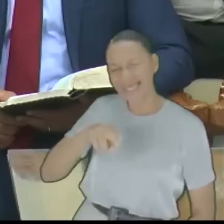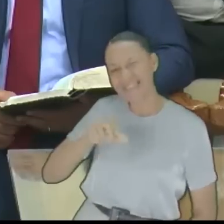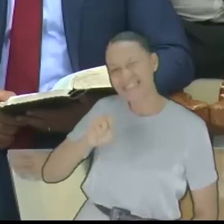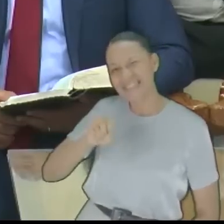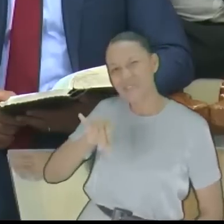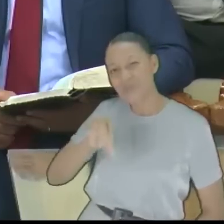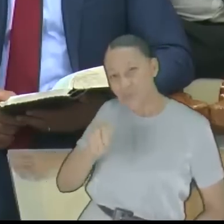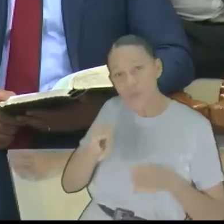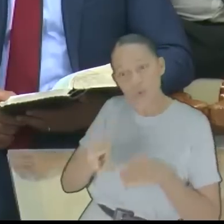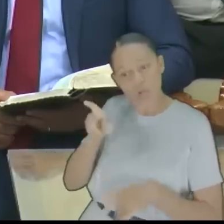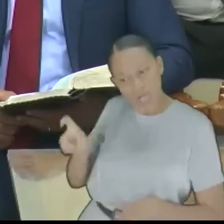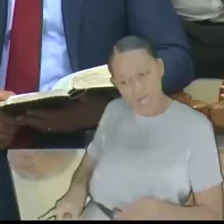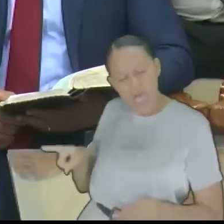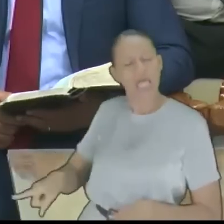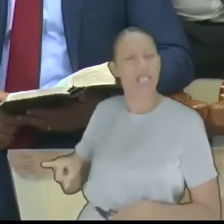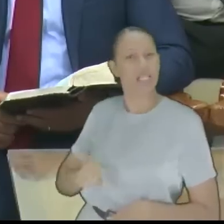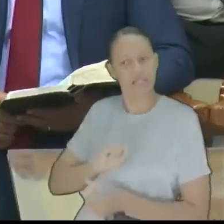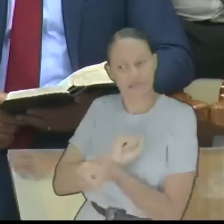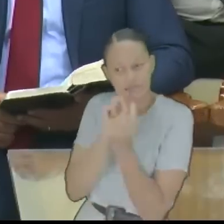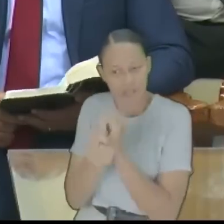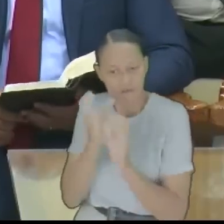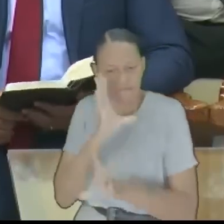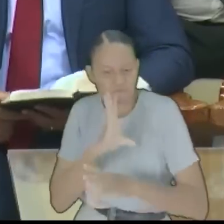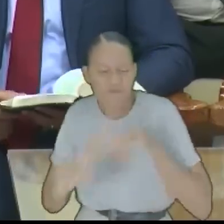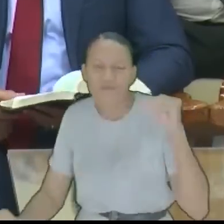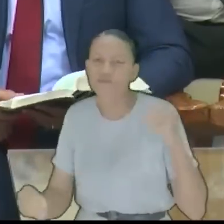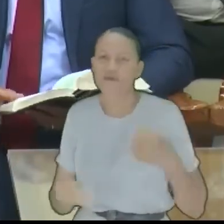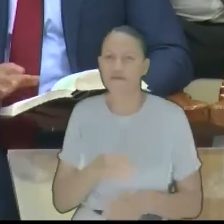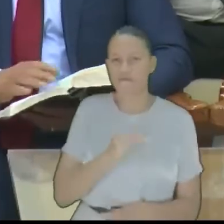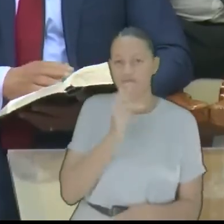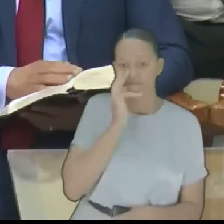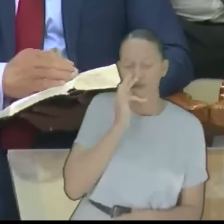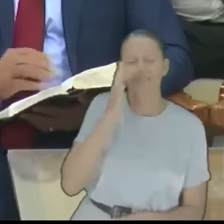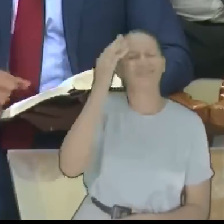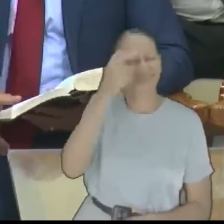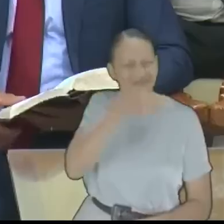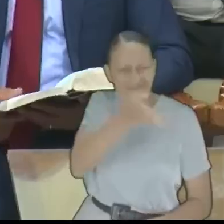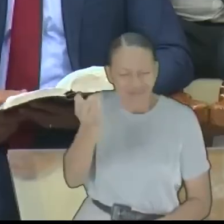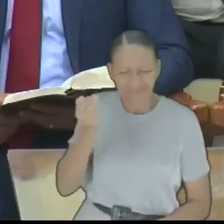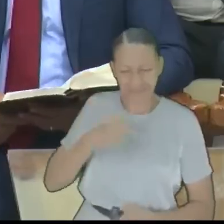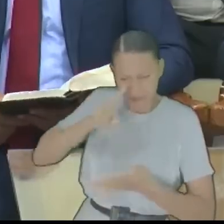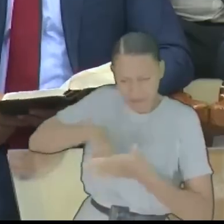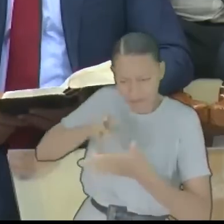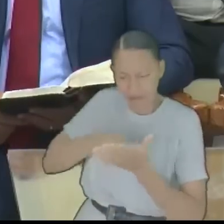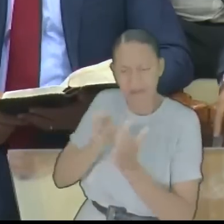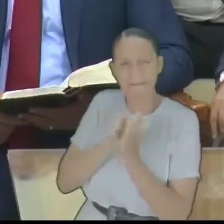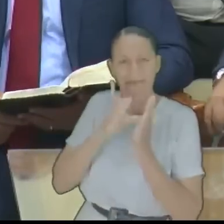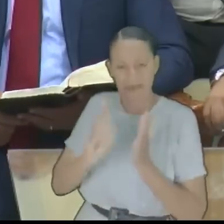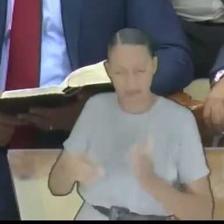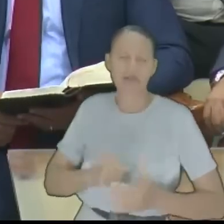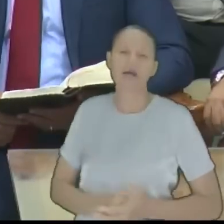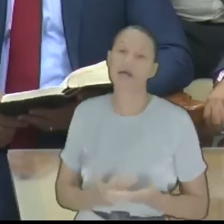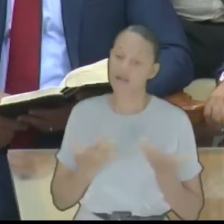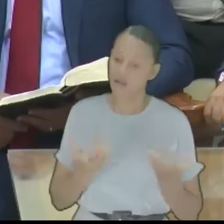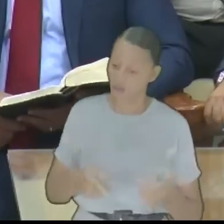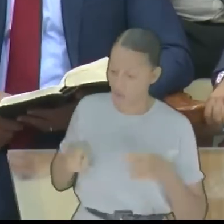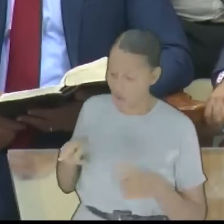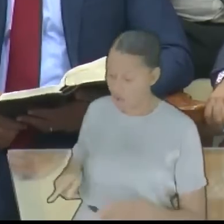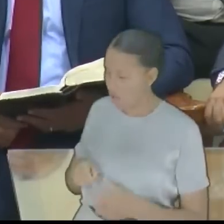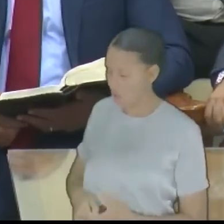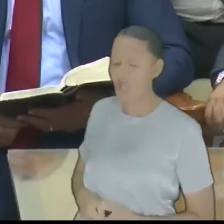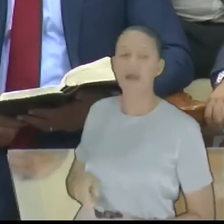Onésimo era um escravo fugido de Filemon. Quem conhece Bíblia, quem lê Bíblia conhece essa história. E ele